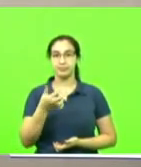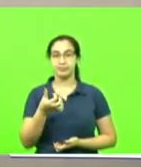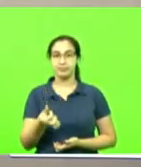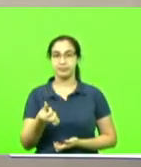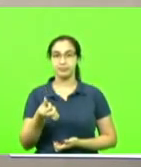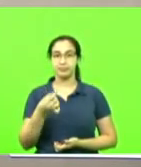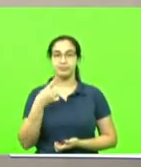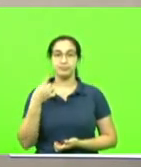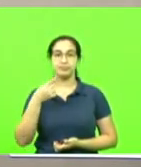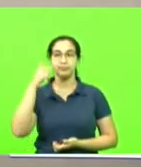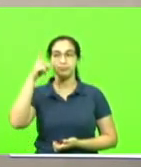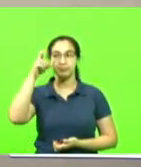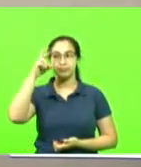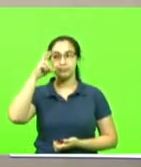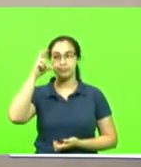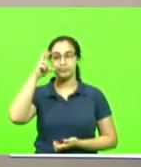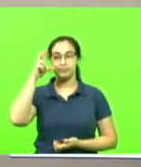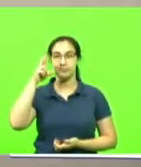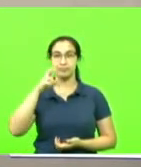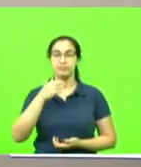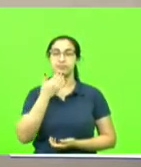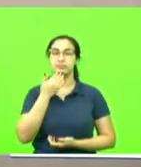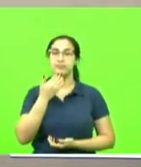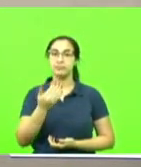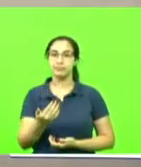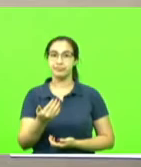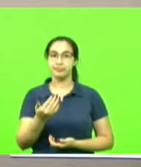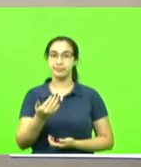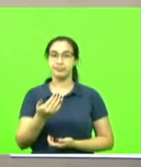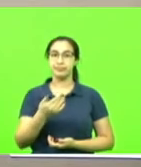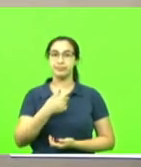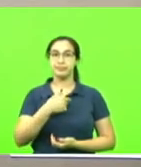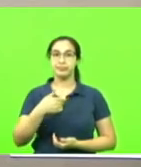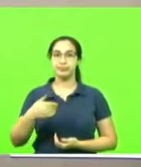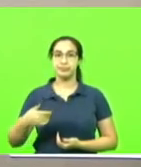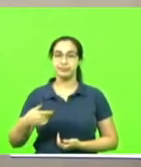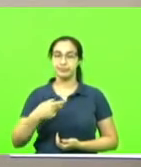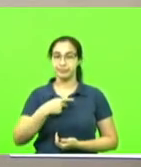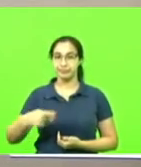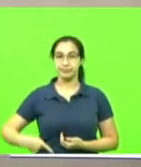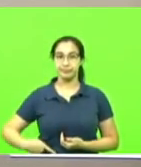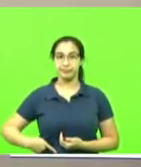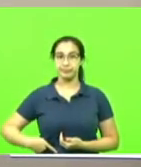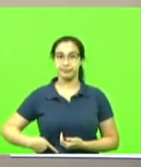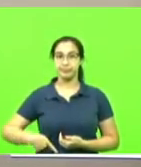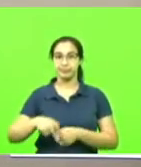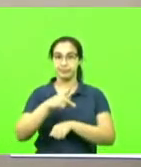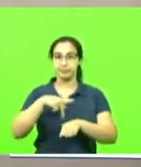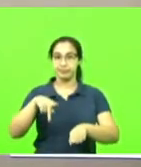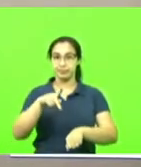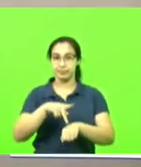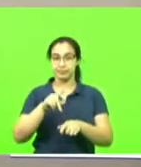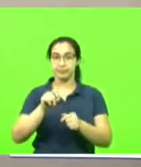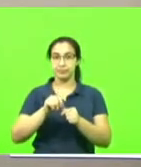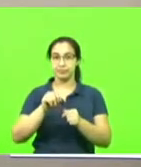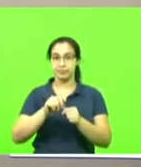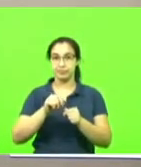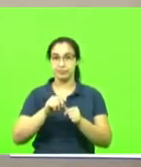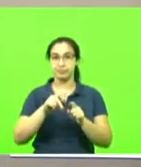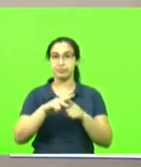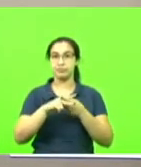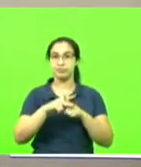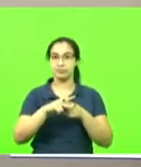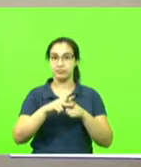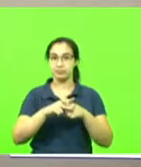Ricardo Alba, apelando ao presidente da República para que seja realizada a manutenção da cabeceira da ponte